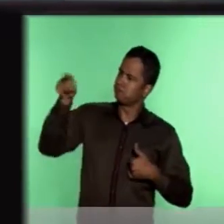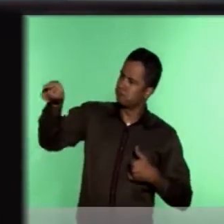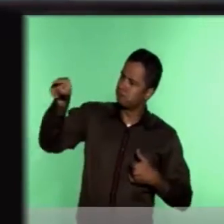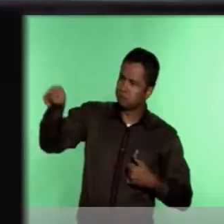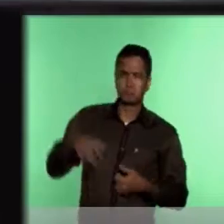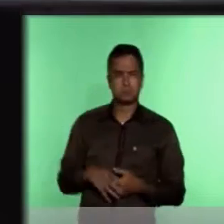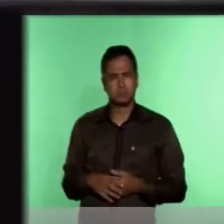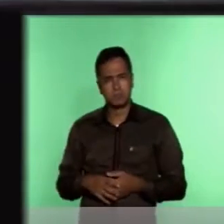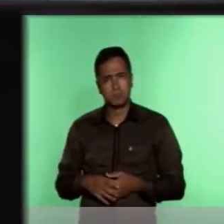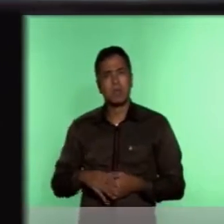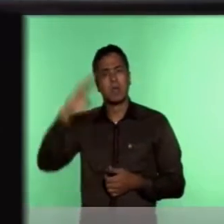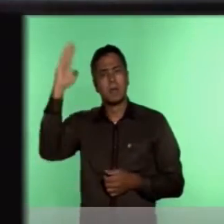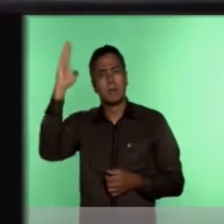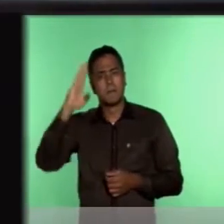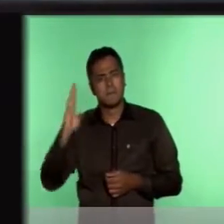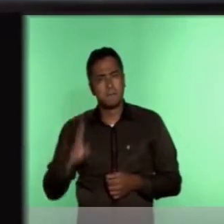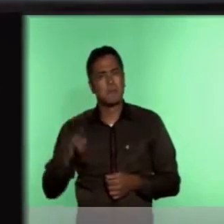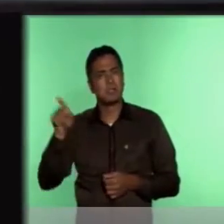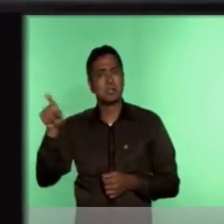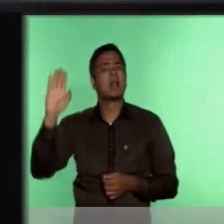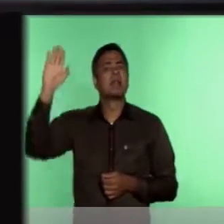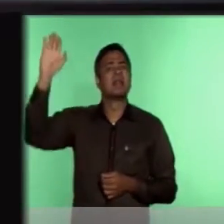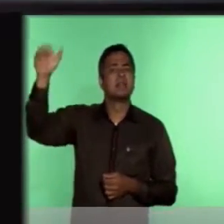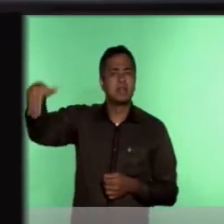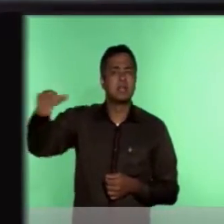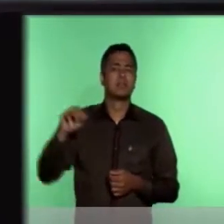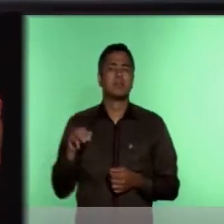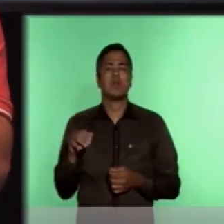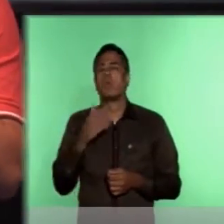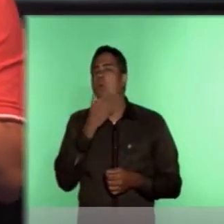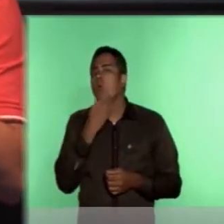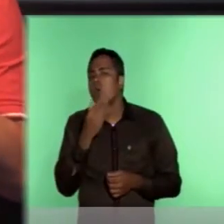sido desconsiderado e criticado, que é o educador Paulo Freire, que é considerado